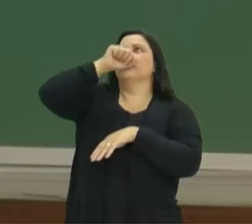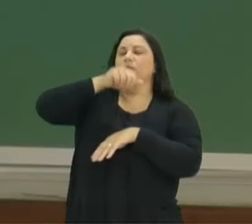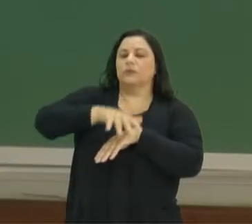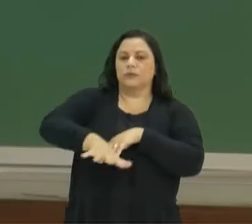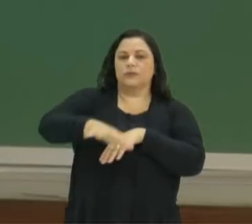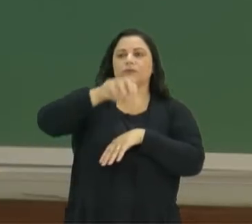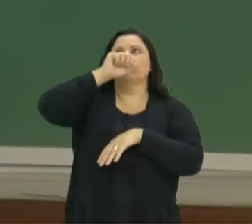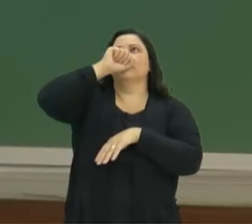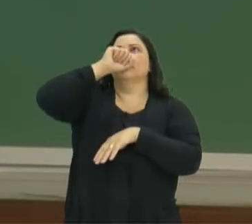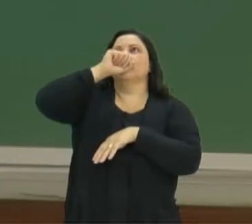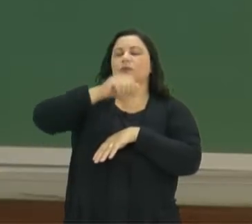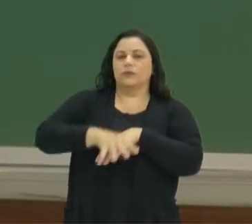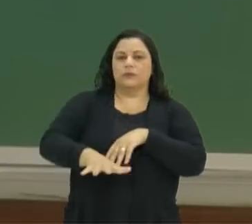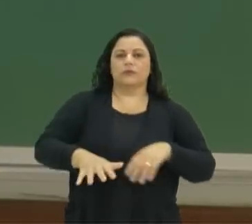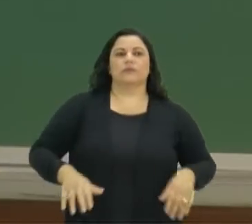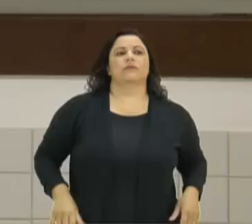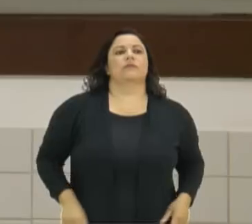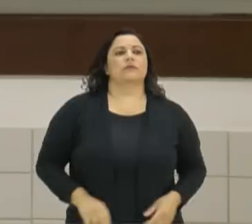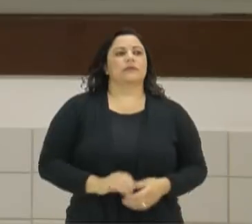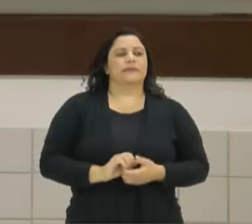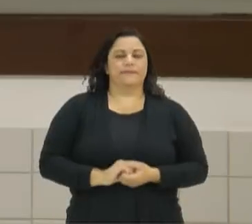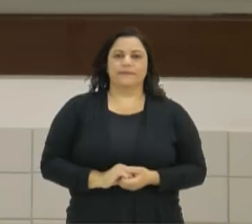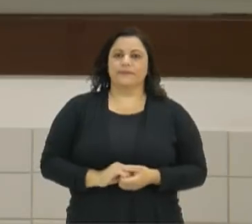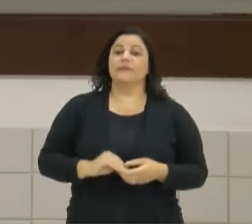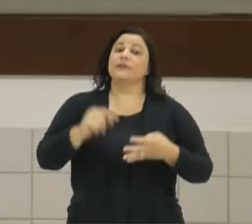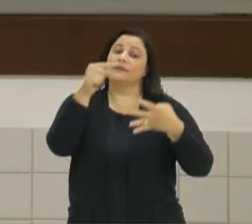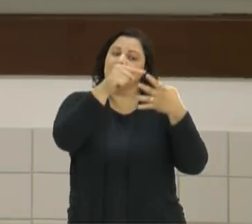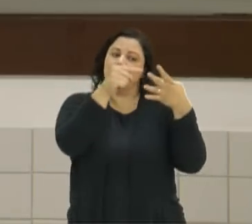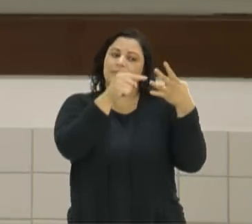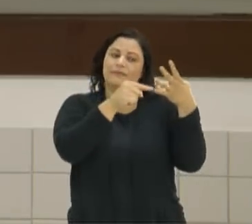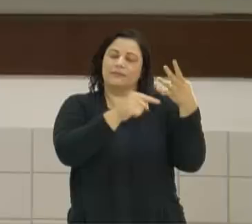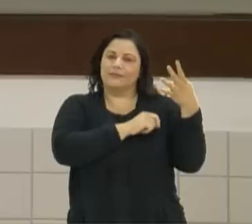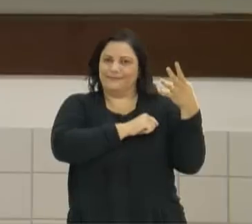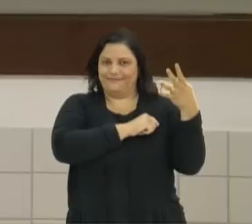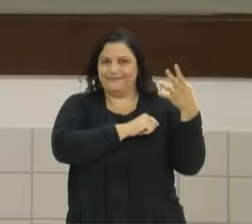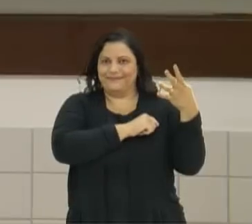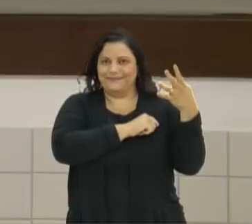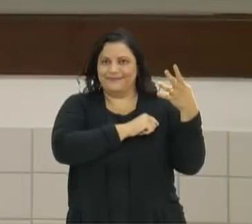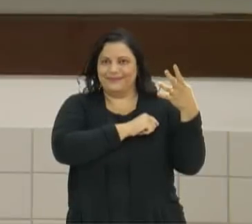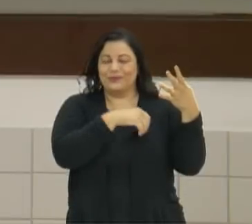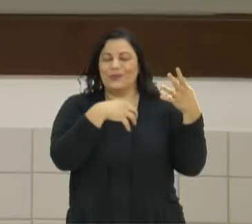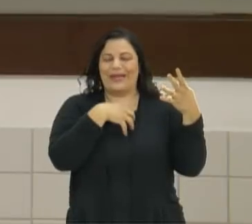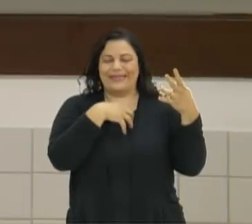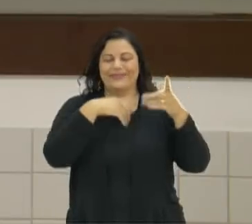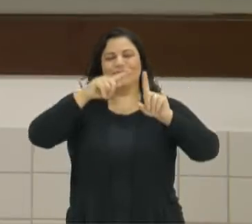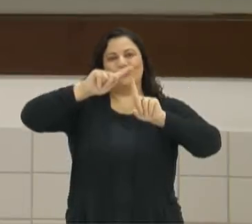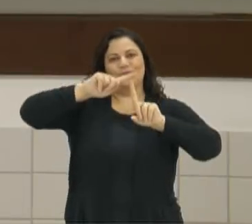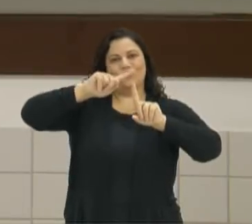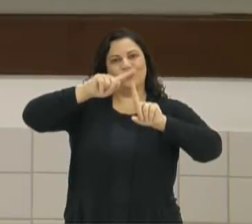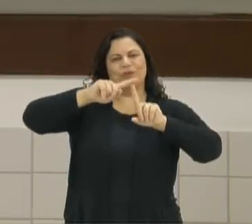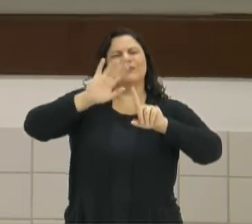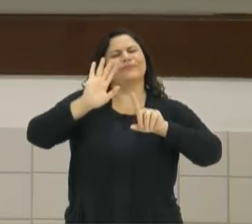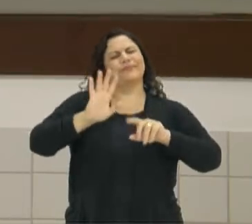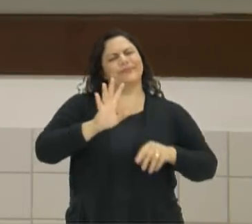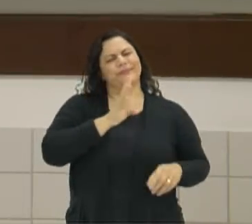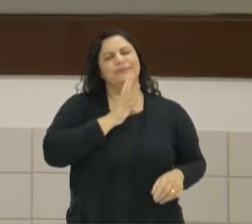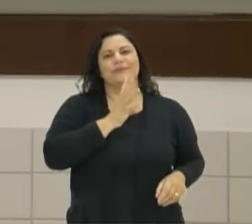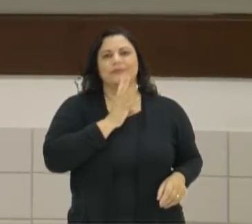expirar, soltar o ar, tá? Então, esses foram os nossos 4 estilos conhecidos